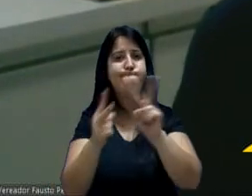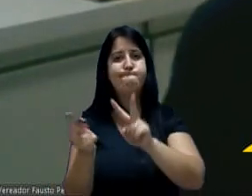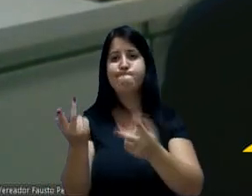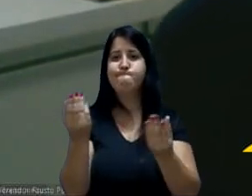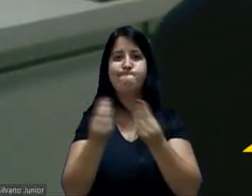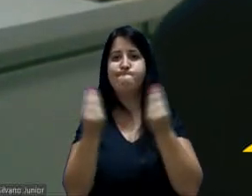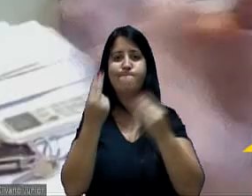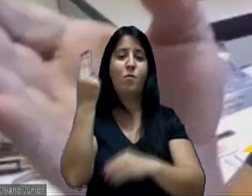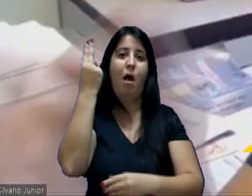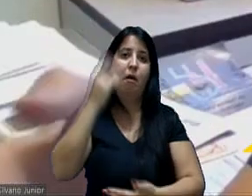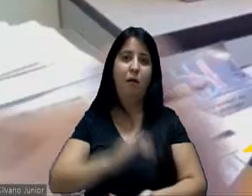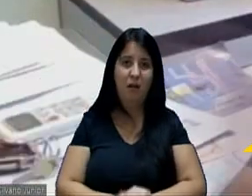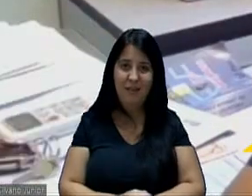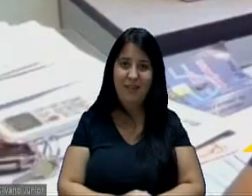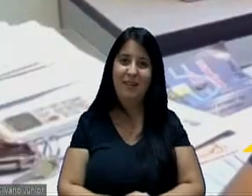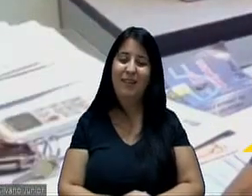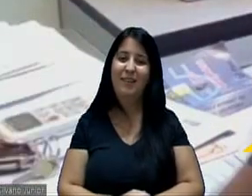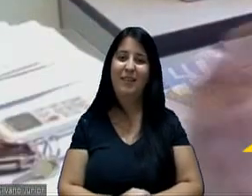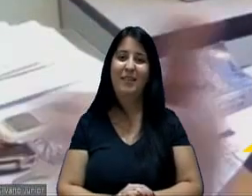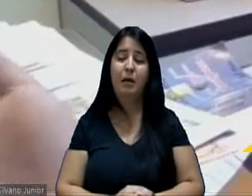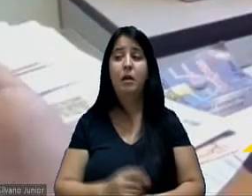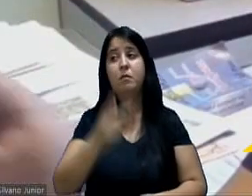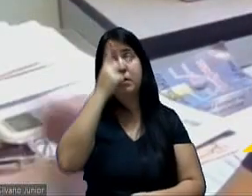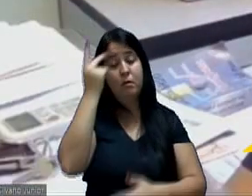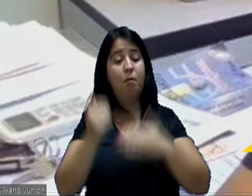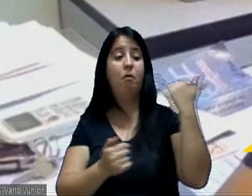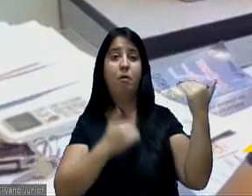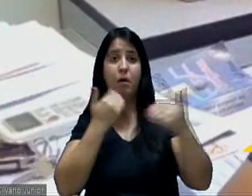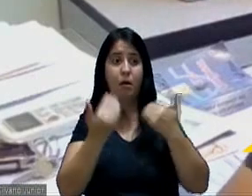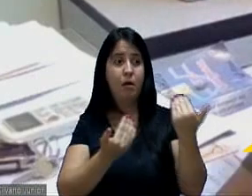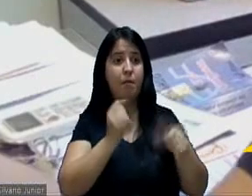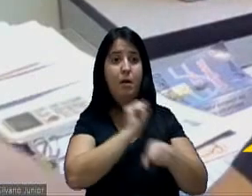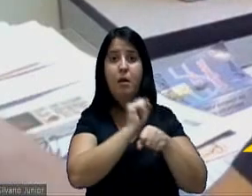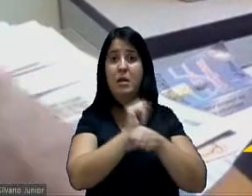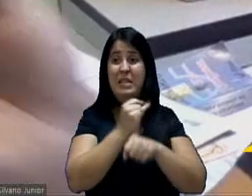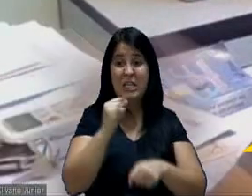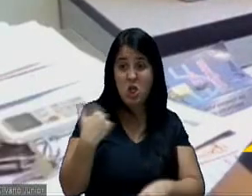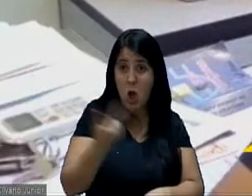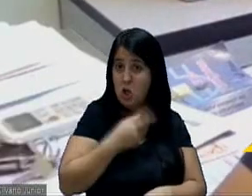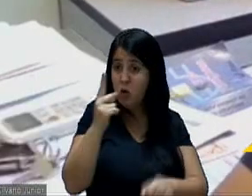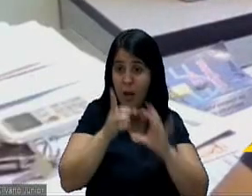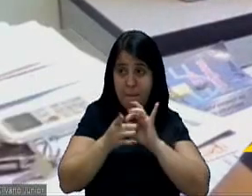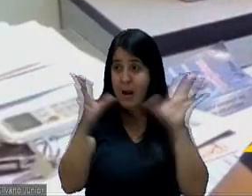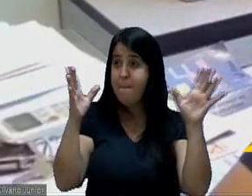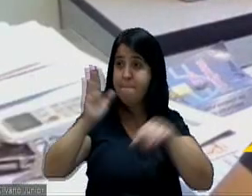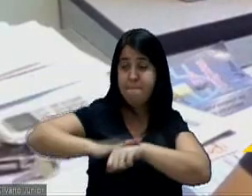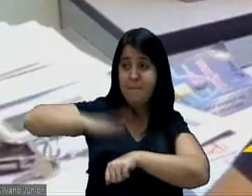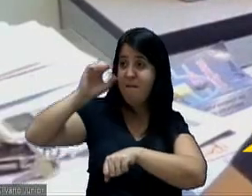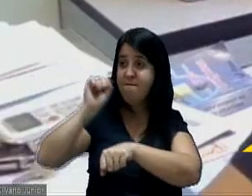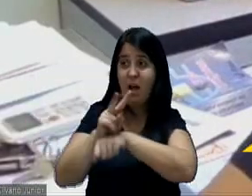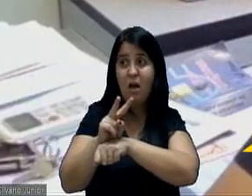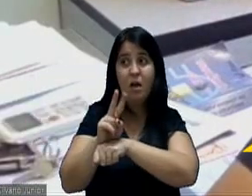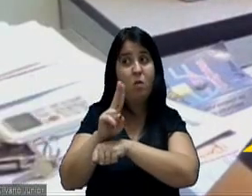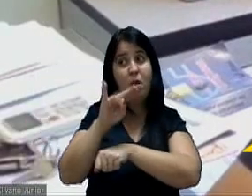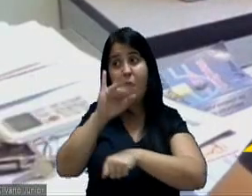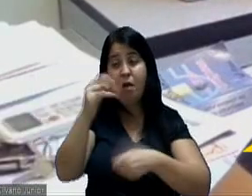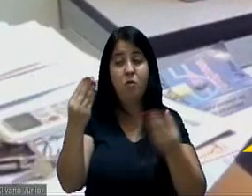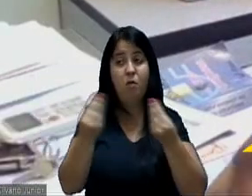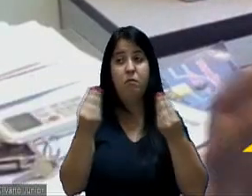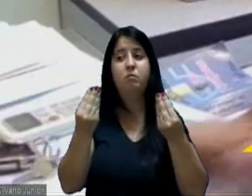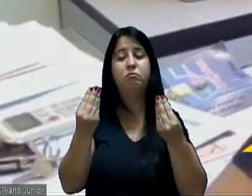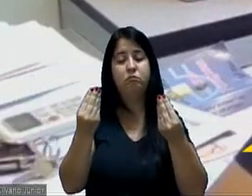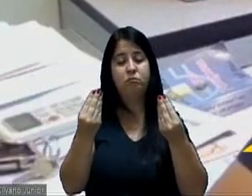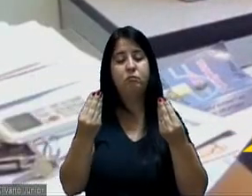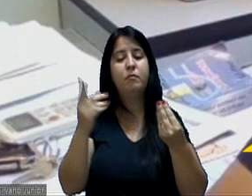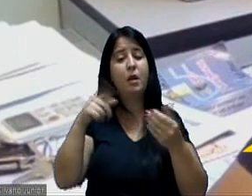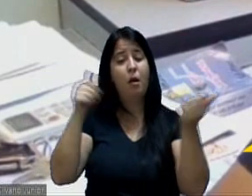França, com uma parte... Quantas pessoas não vão morrer na fila se nós não pedir esse investimento? Se não abrir mais vaga de UTI? Então, está